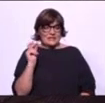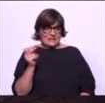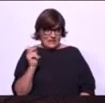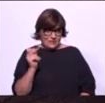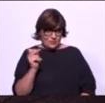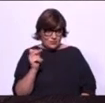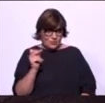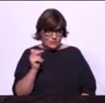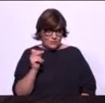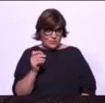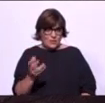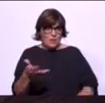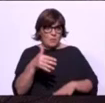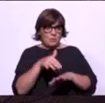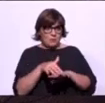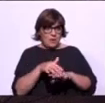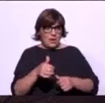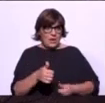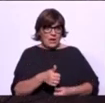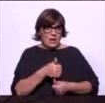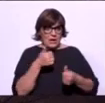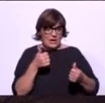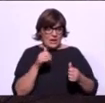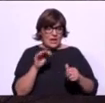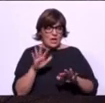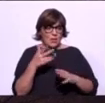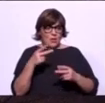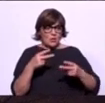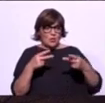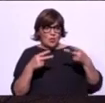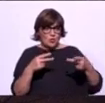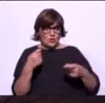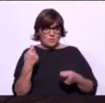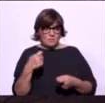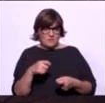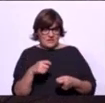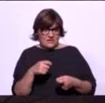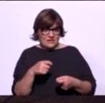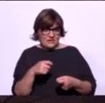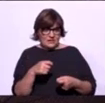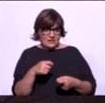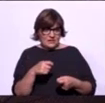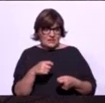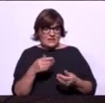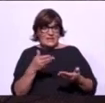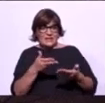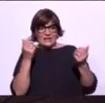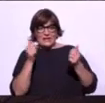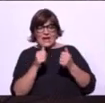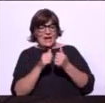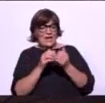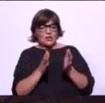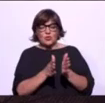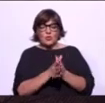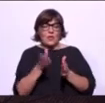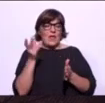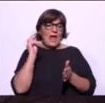e coincidindo os títulos enquanto os dois são presidentes. Ou seja, estamos a retirar daqui